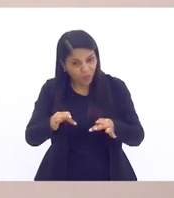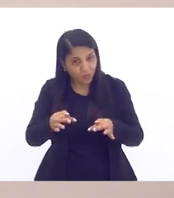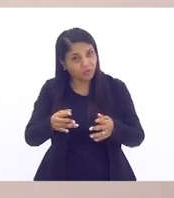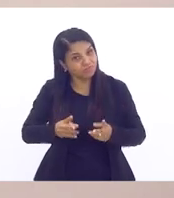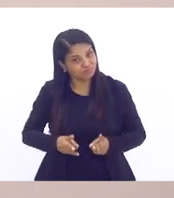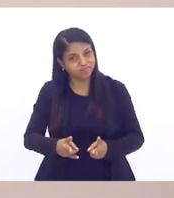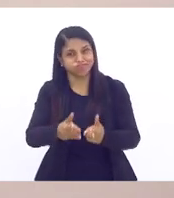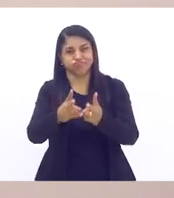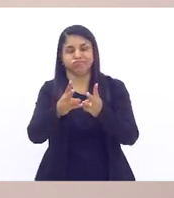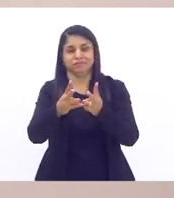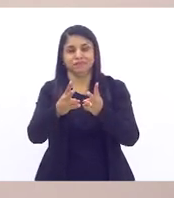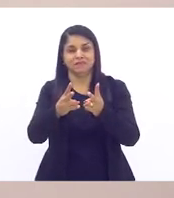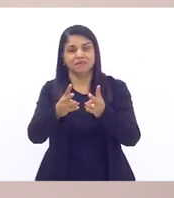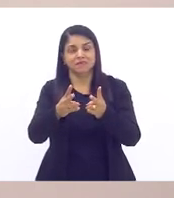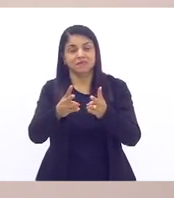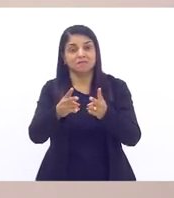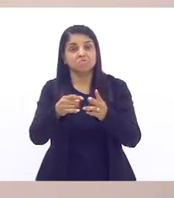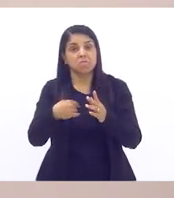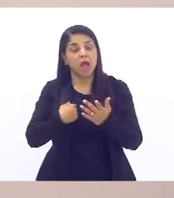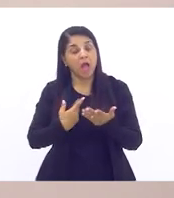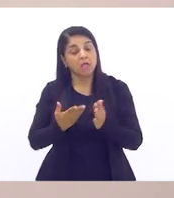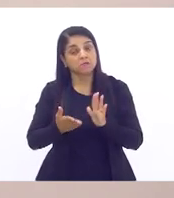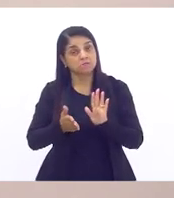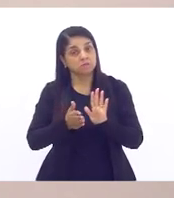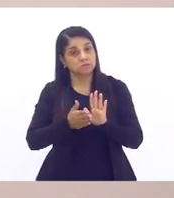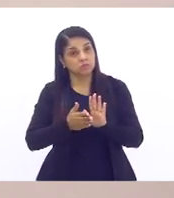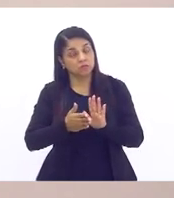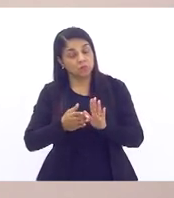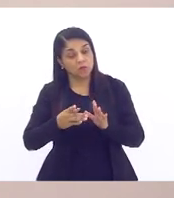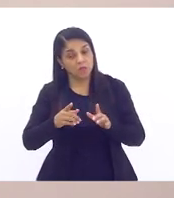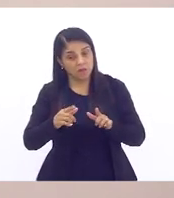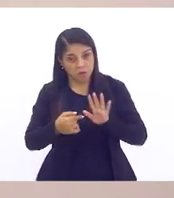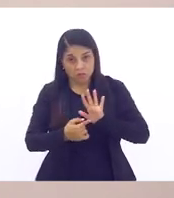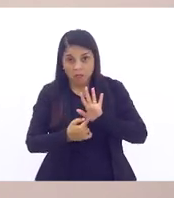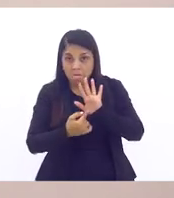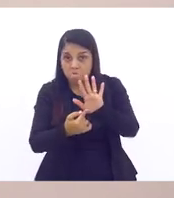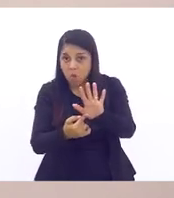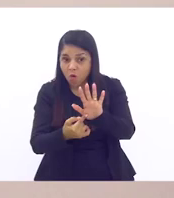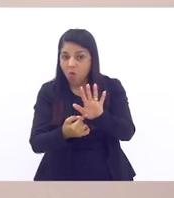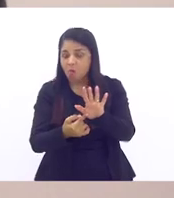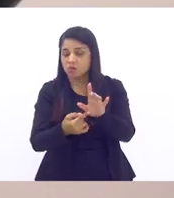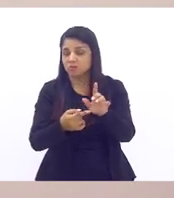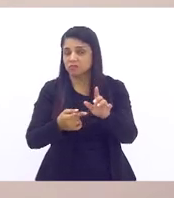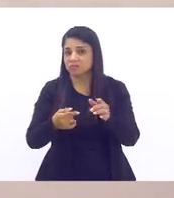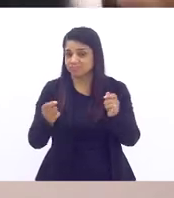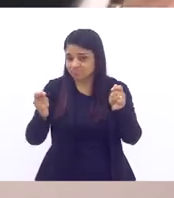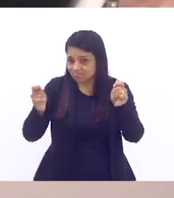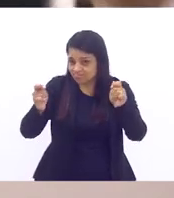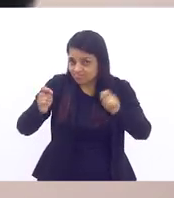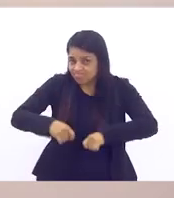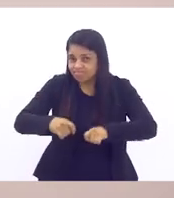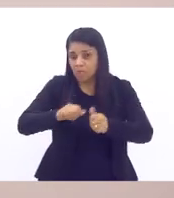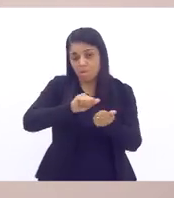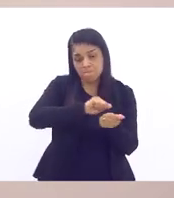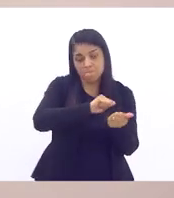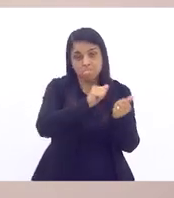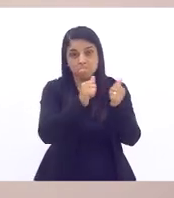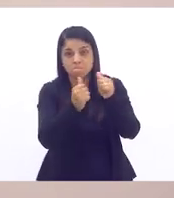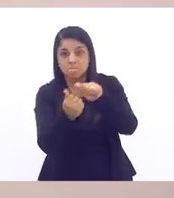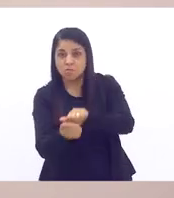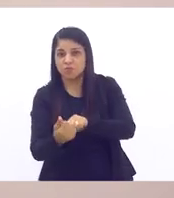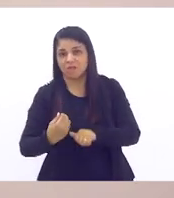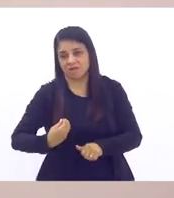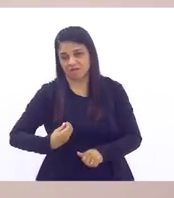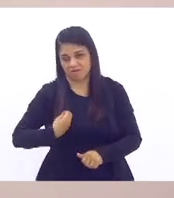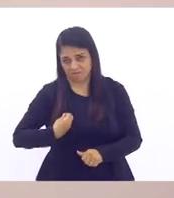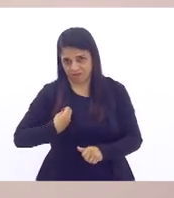mas quando ela tem um propósito quando ela vai de fato mostrar que é possível mudar a realidade de outra pessoa aí passa a